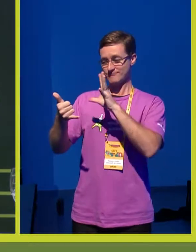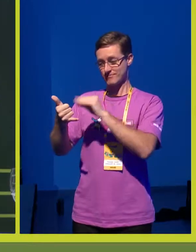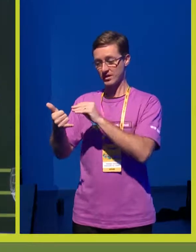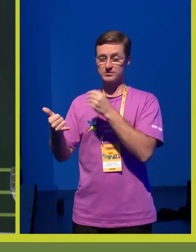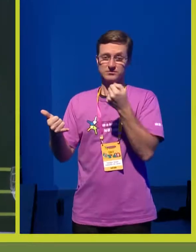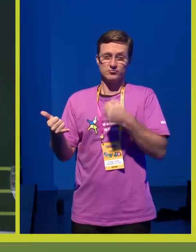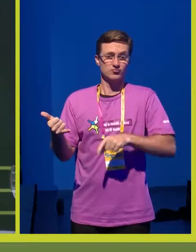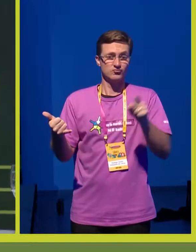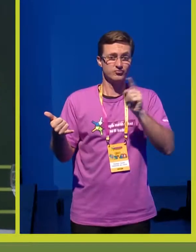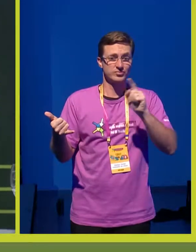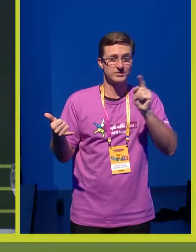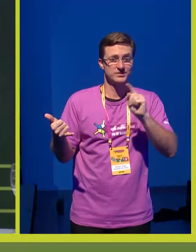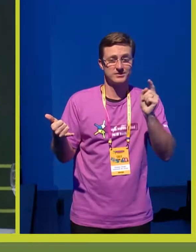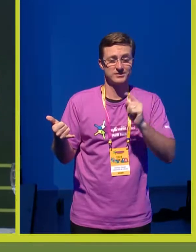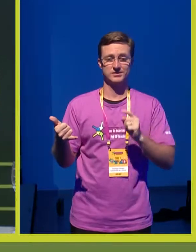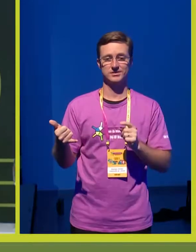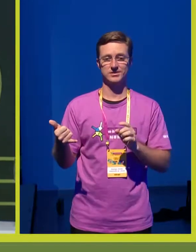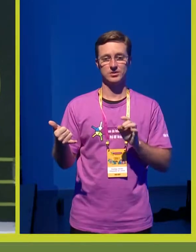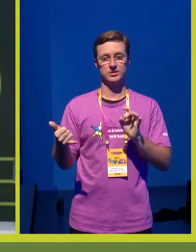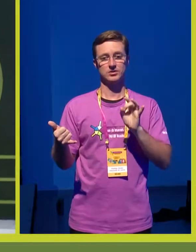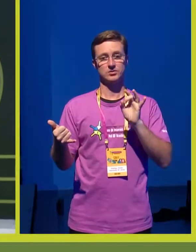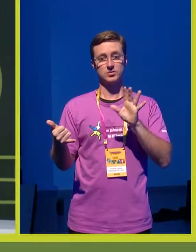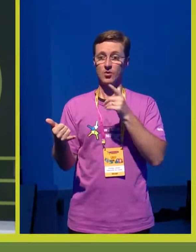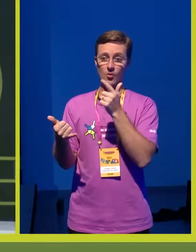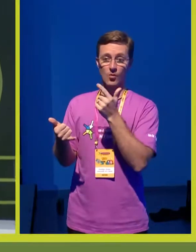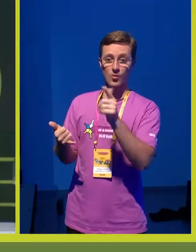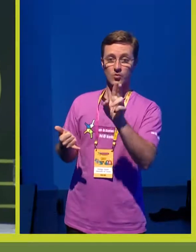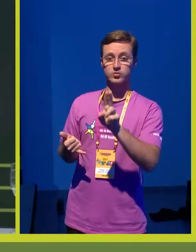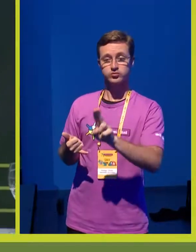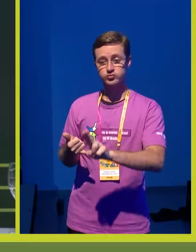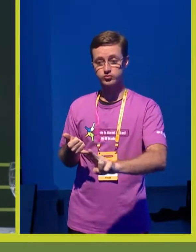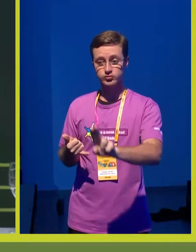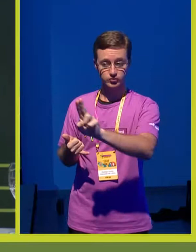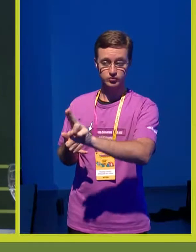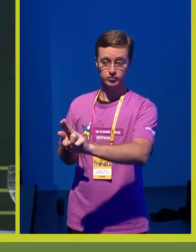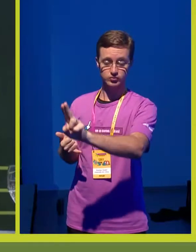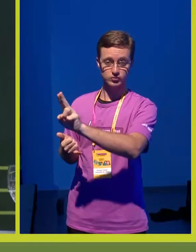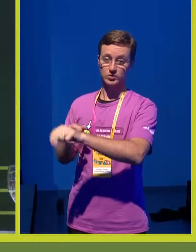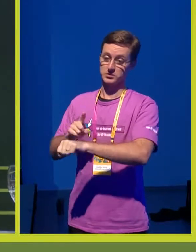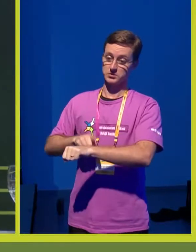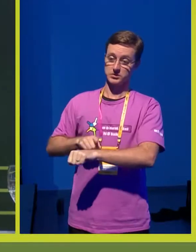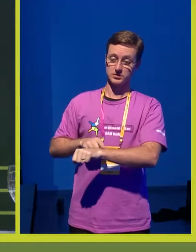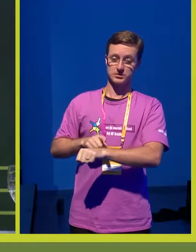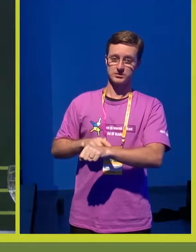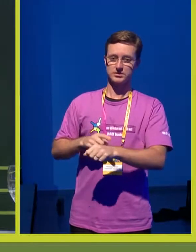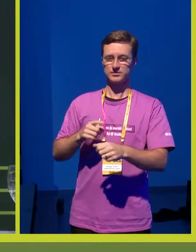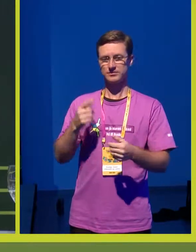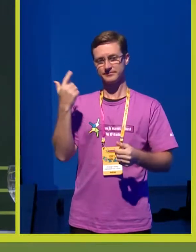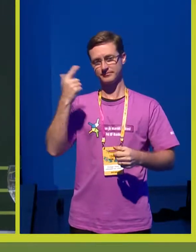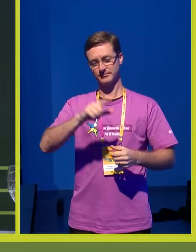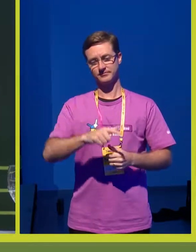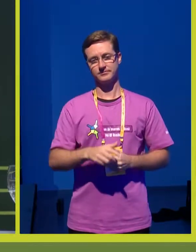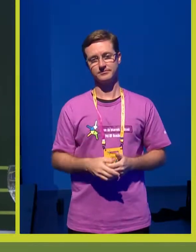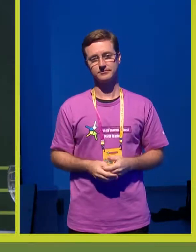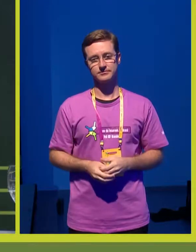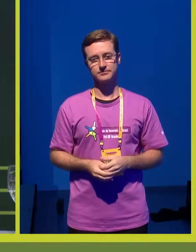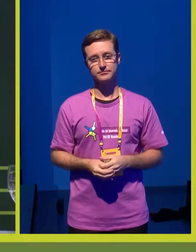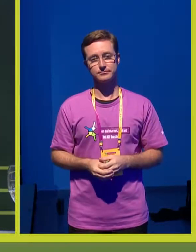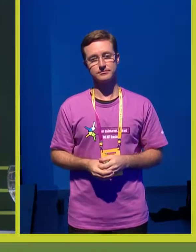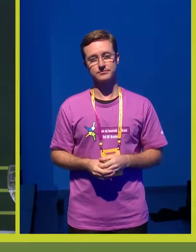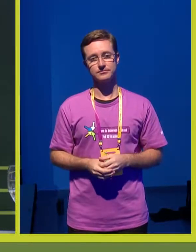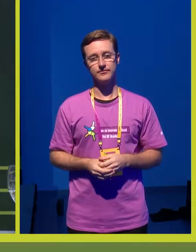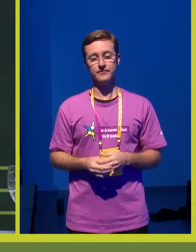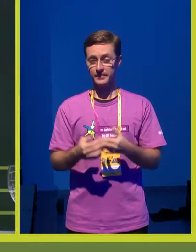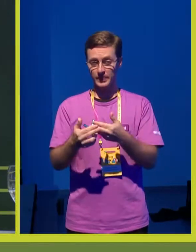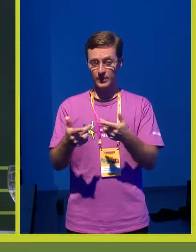você pode recortar especificamente ao tipo de coisa ao período de tempo que você vai poder acessar no celular esse tipo